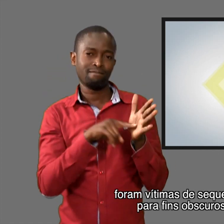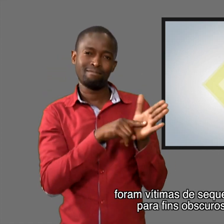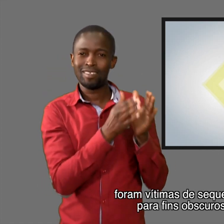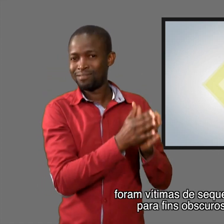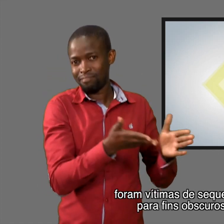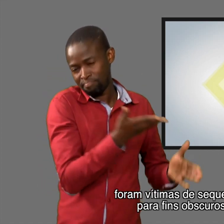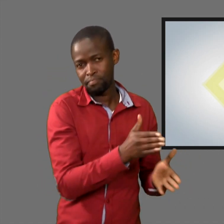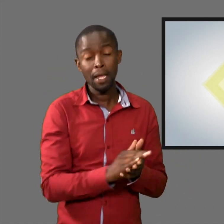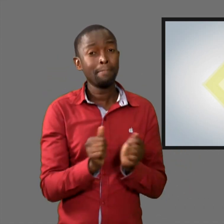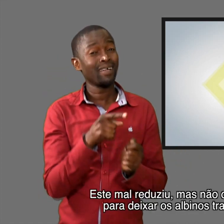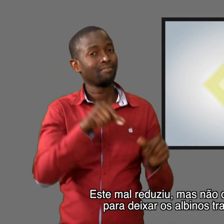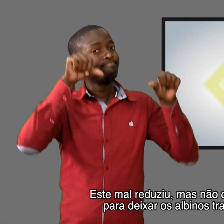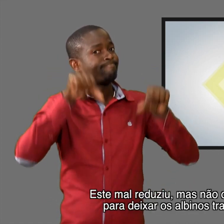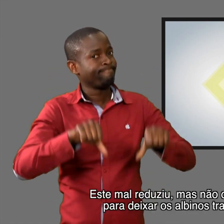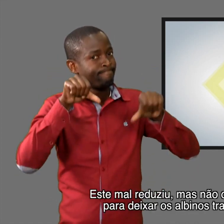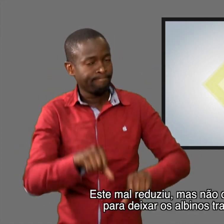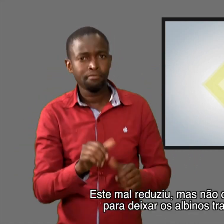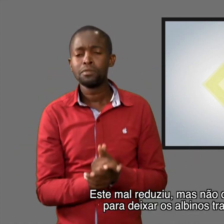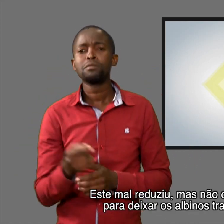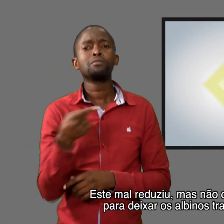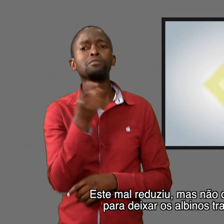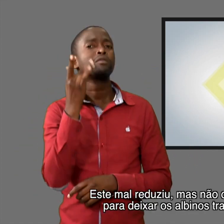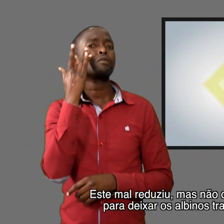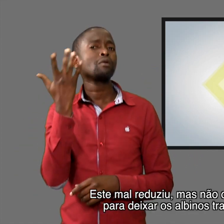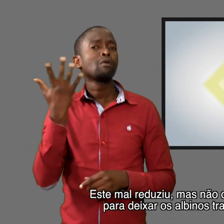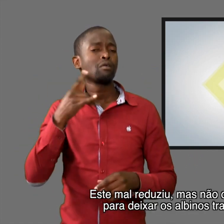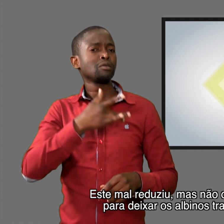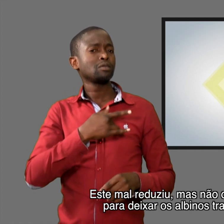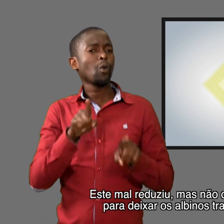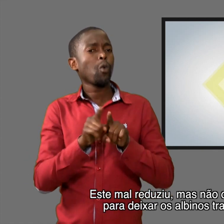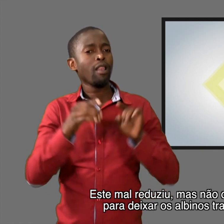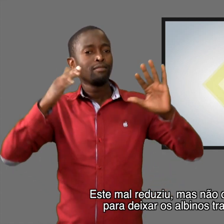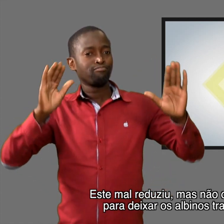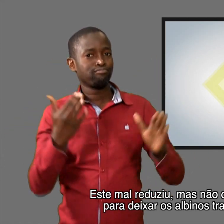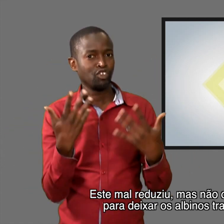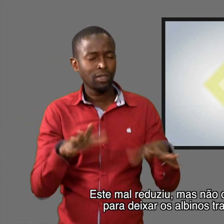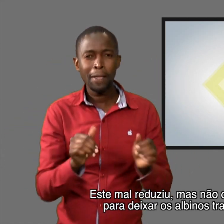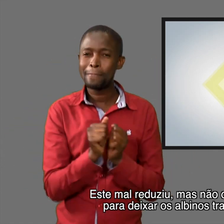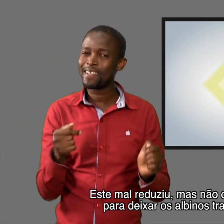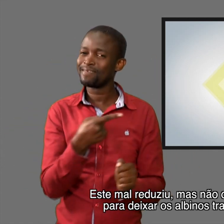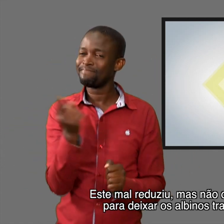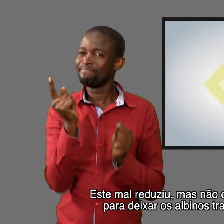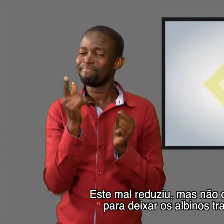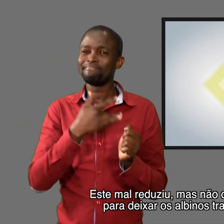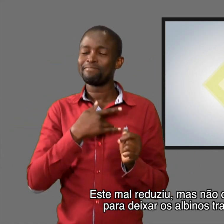fins obscuros. Este mal reduziu, mas não o suficiente para deixar os albinos